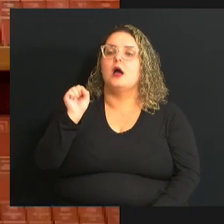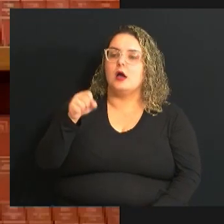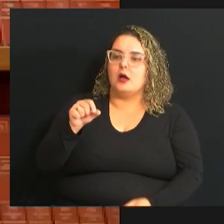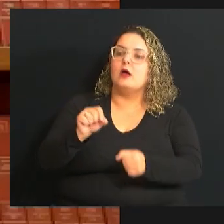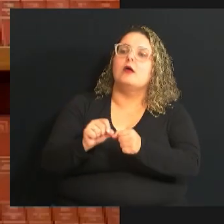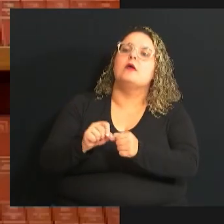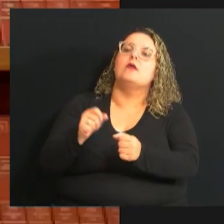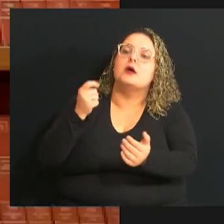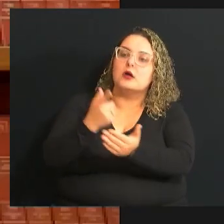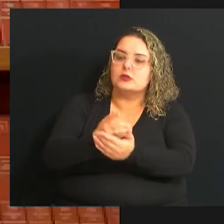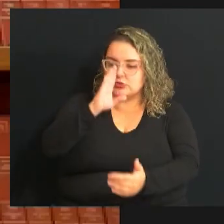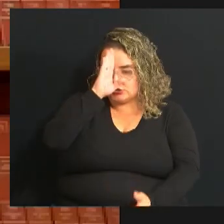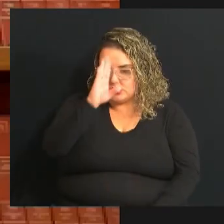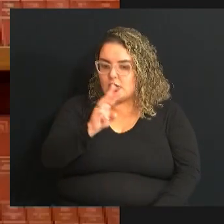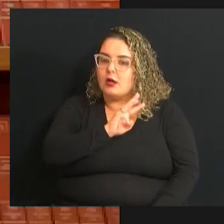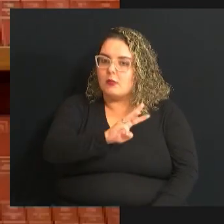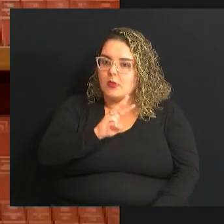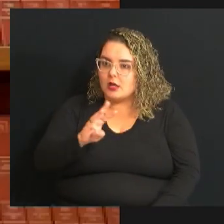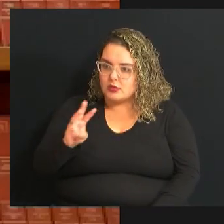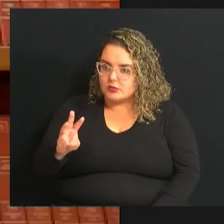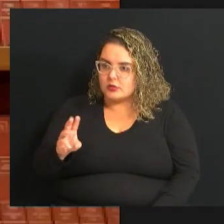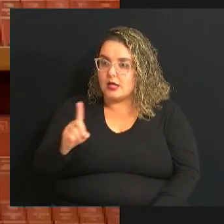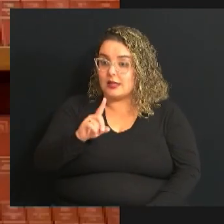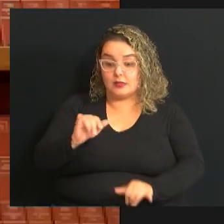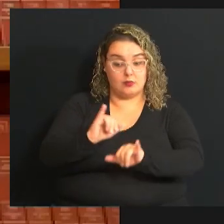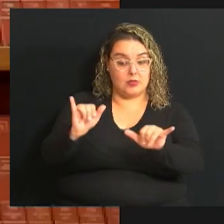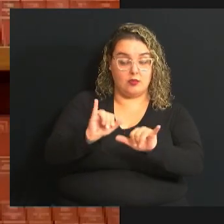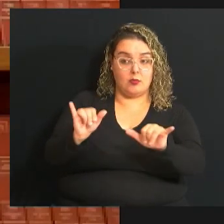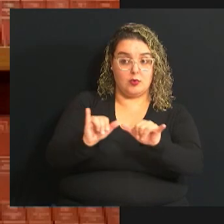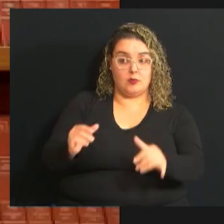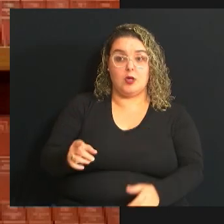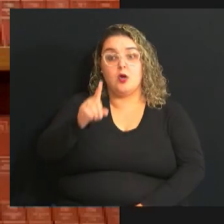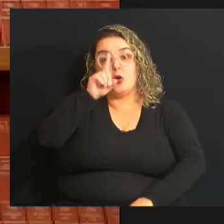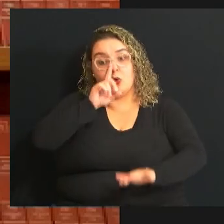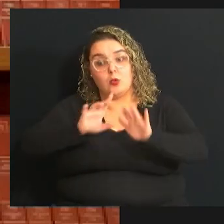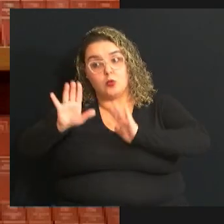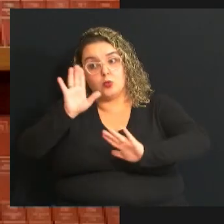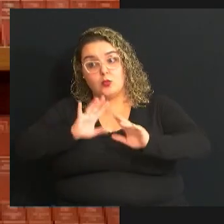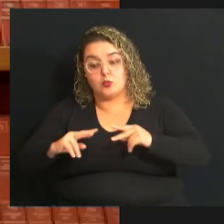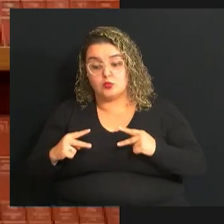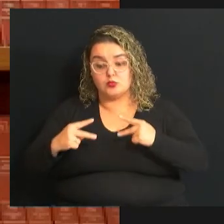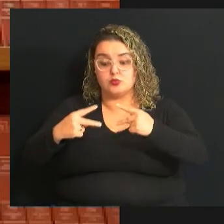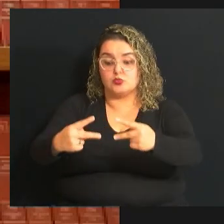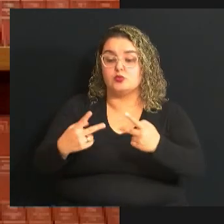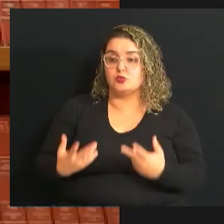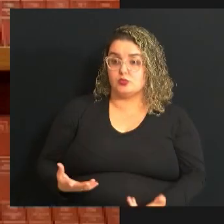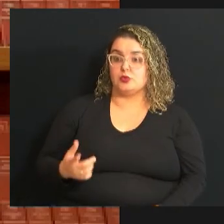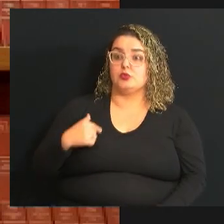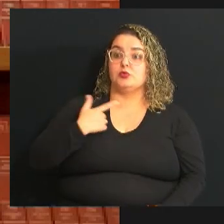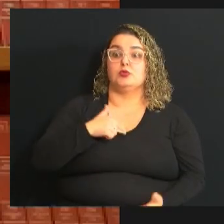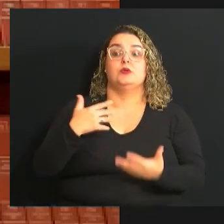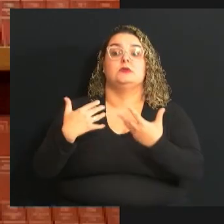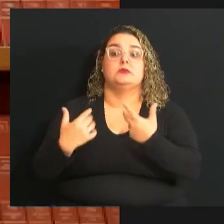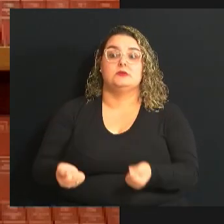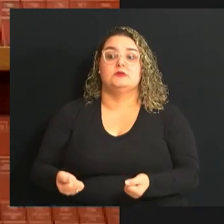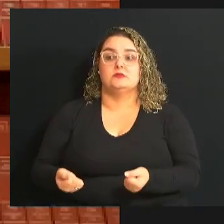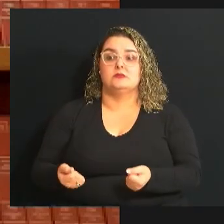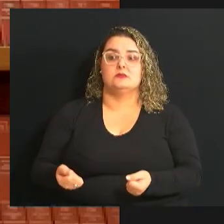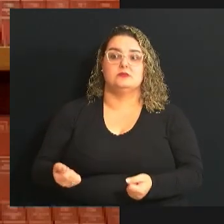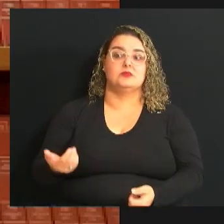que quando você coloca lá a opção pagamento via Pix, o Pix sempre tem mais desconto do